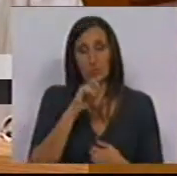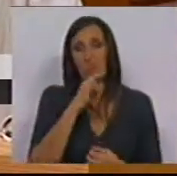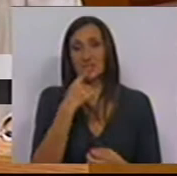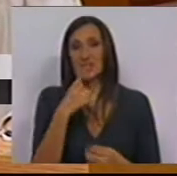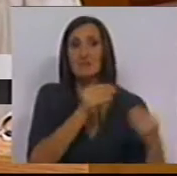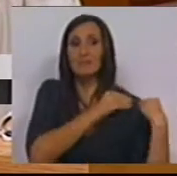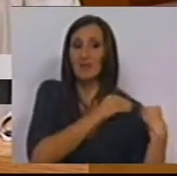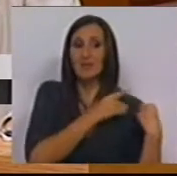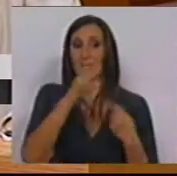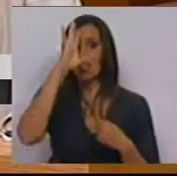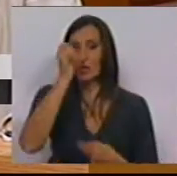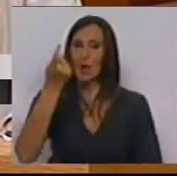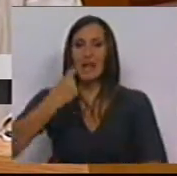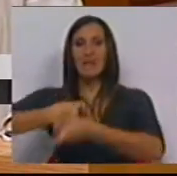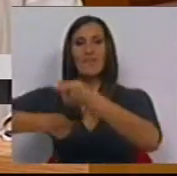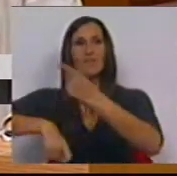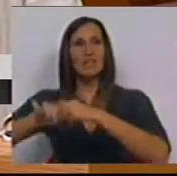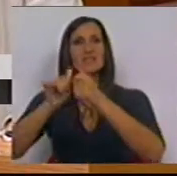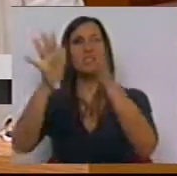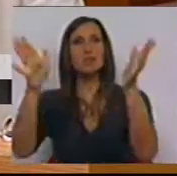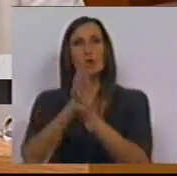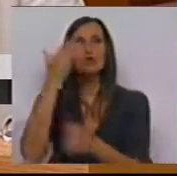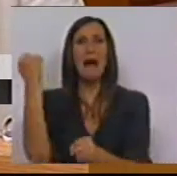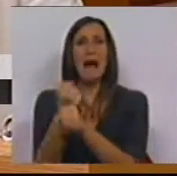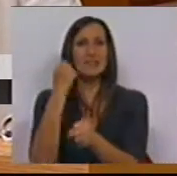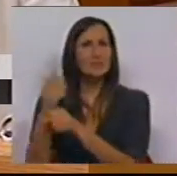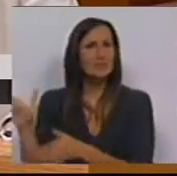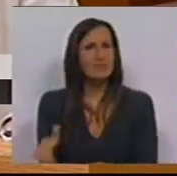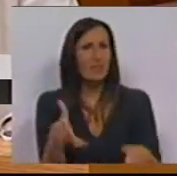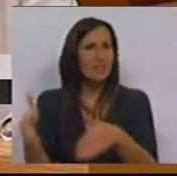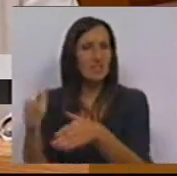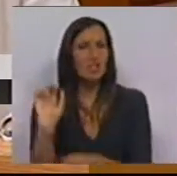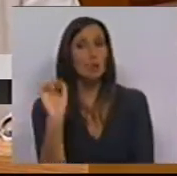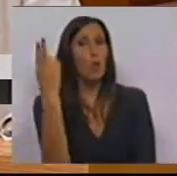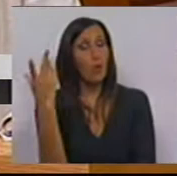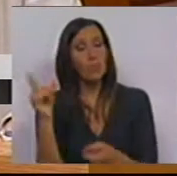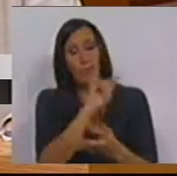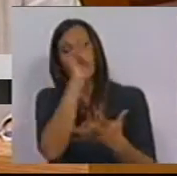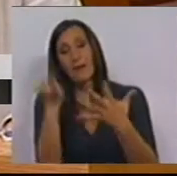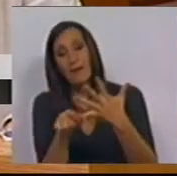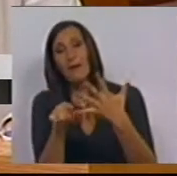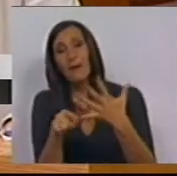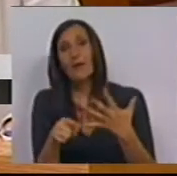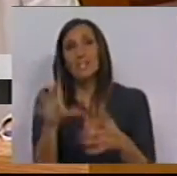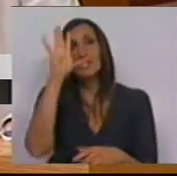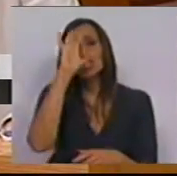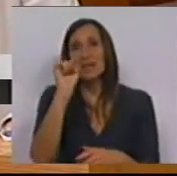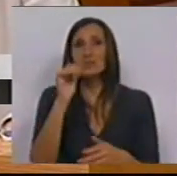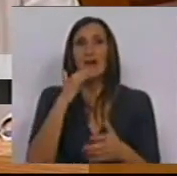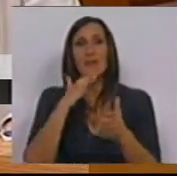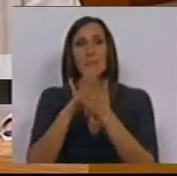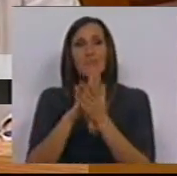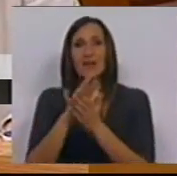o papel de Estado vendedor de todos e quaisquer ativos estratégicos, ou ainda o Estado